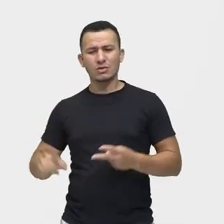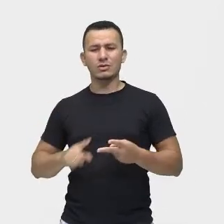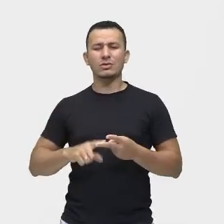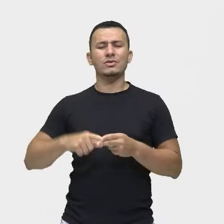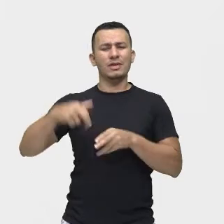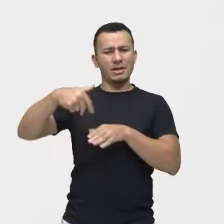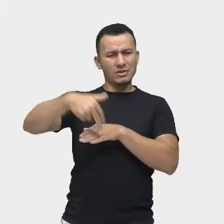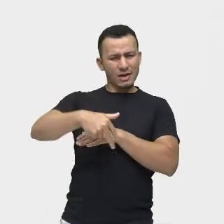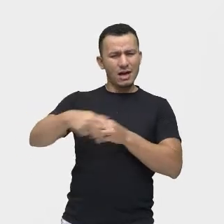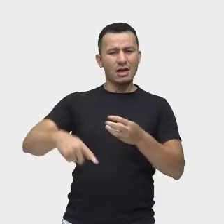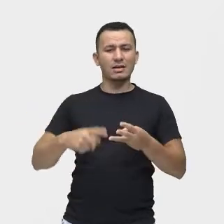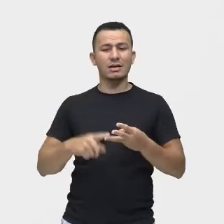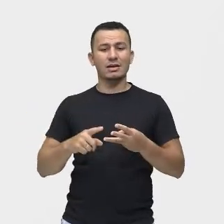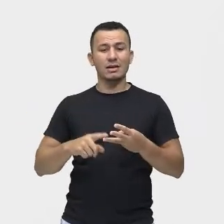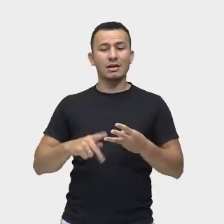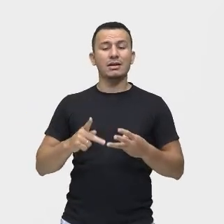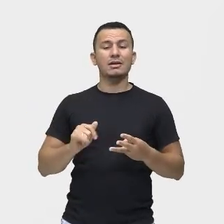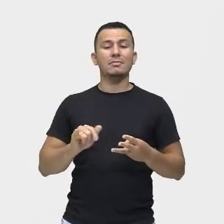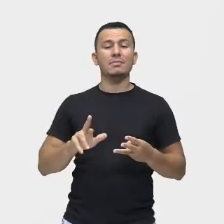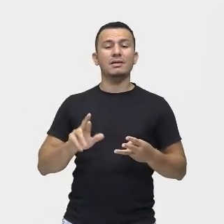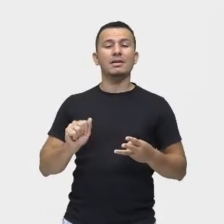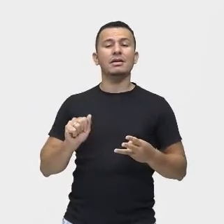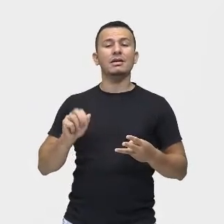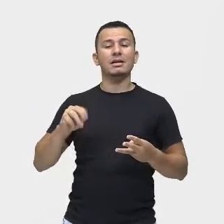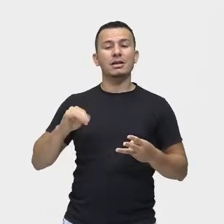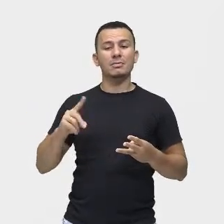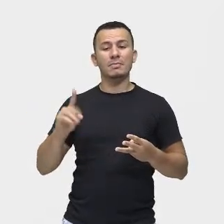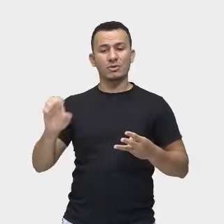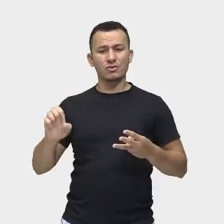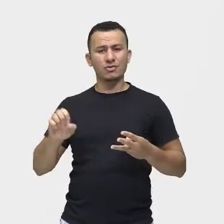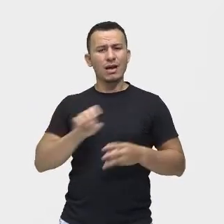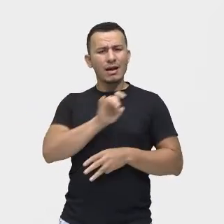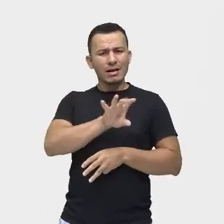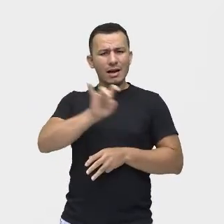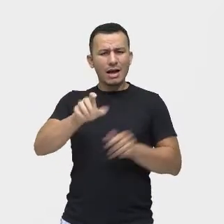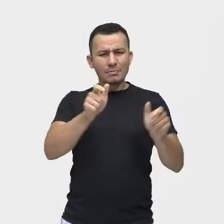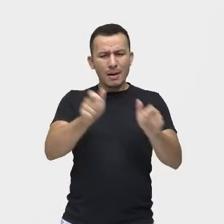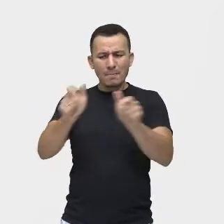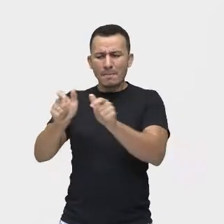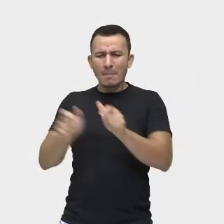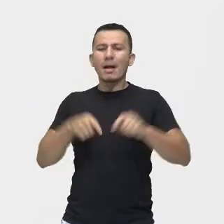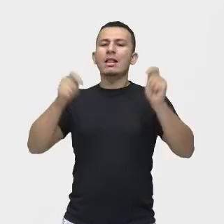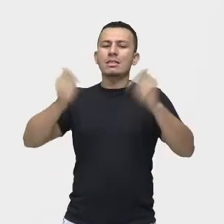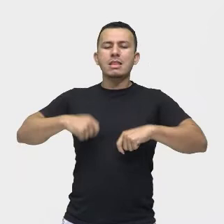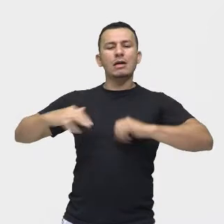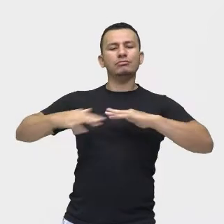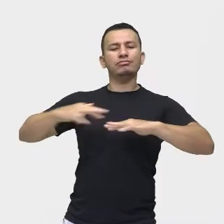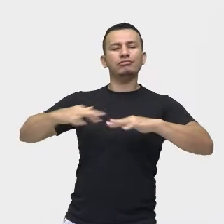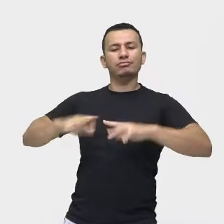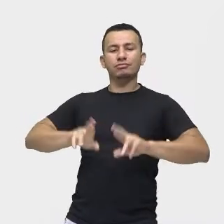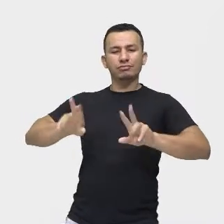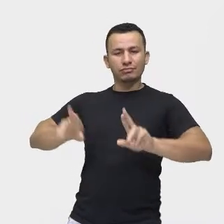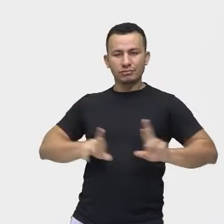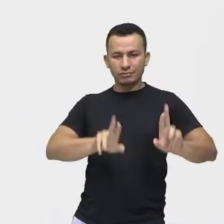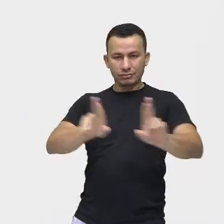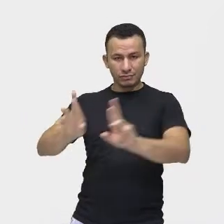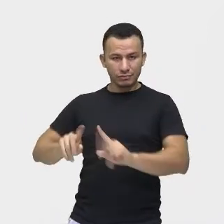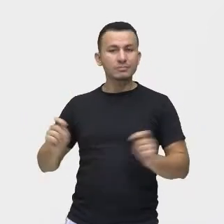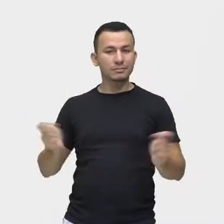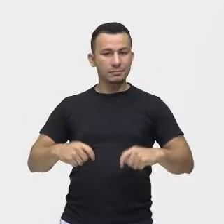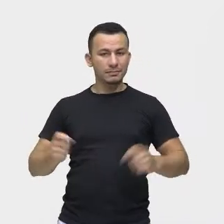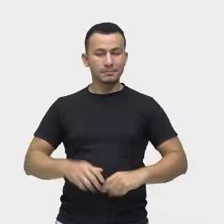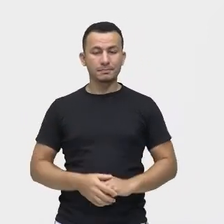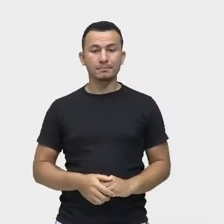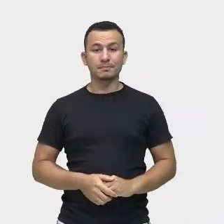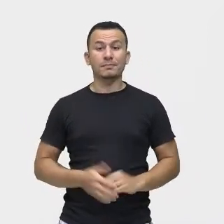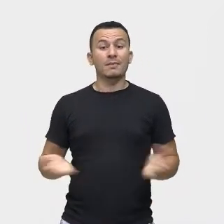a pirâmide e o corrimão. Cada um desses é possível fazer manobras diferentes. E agora vamos